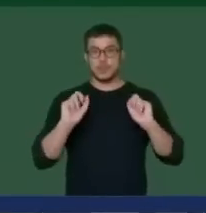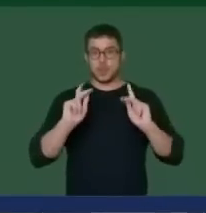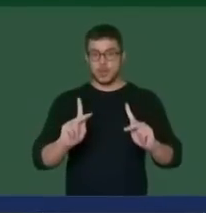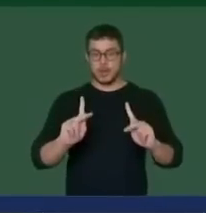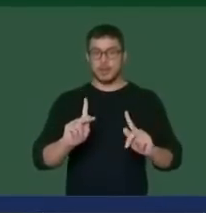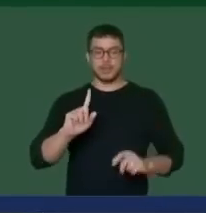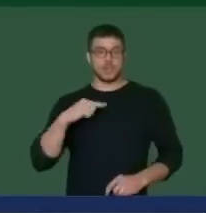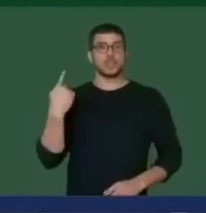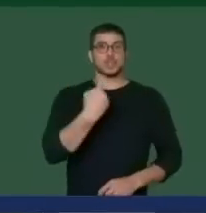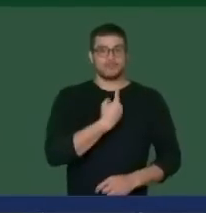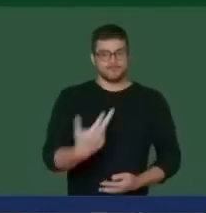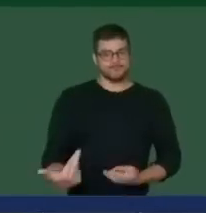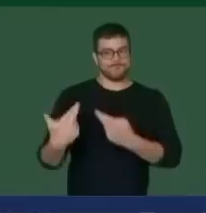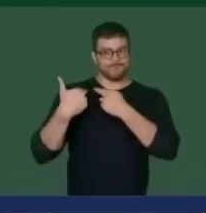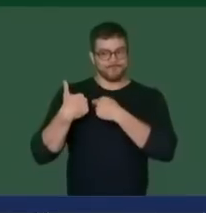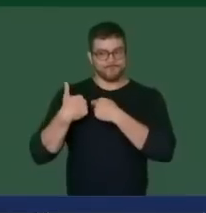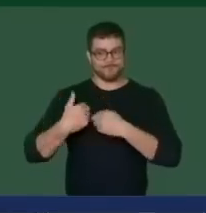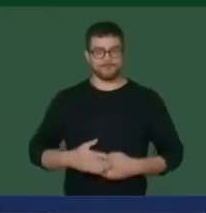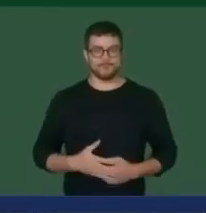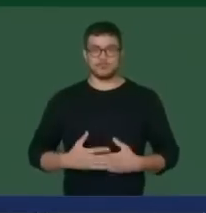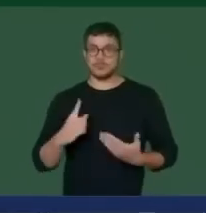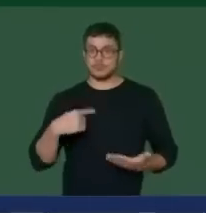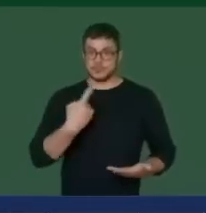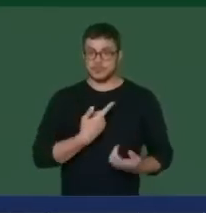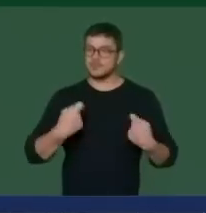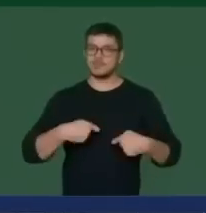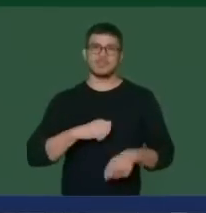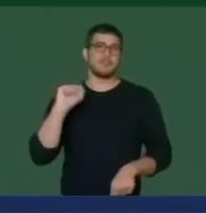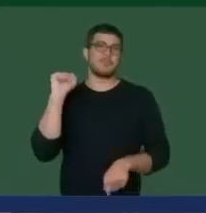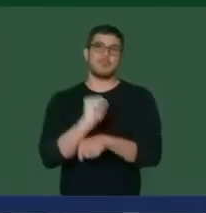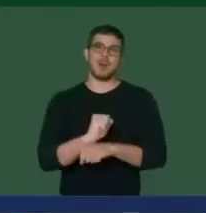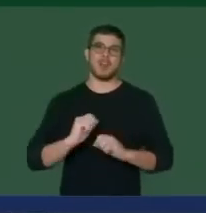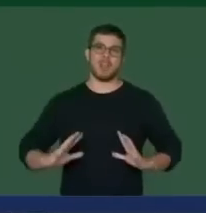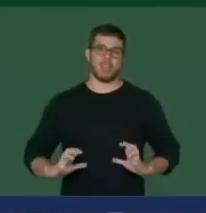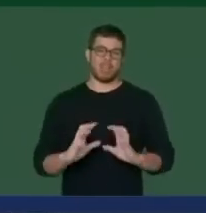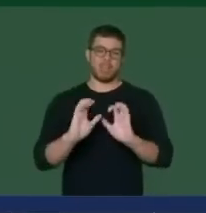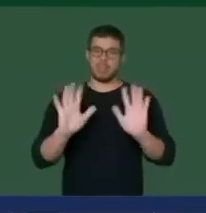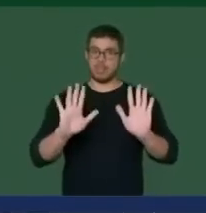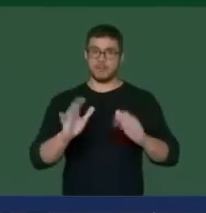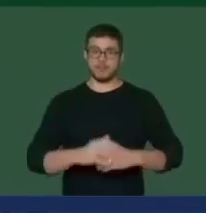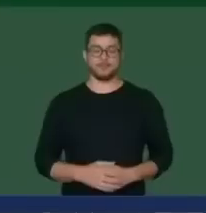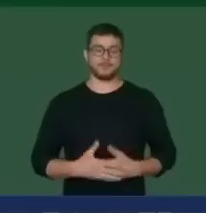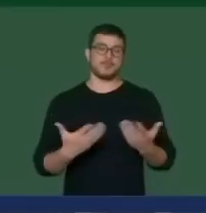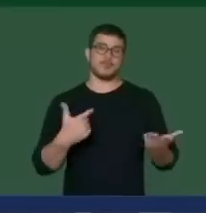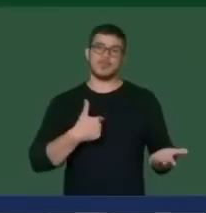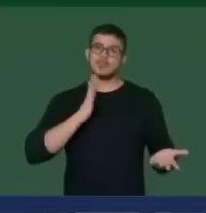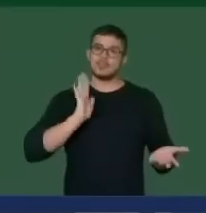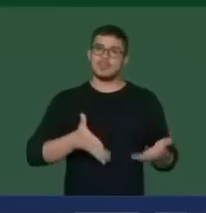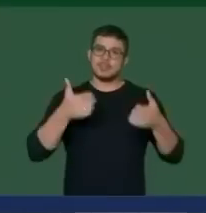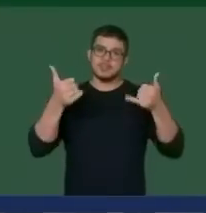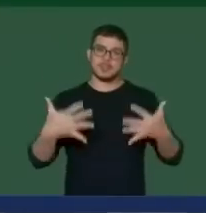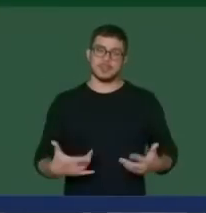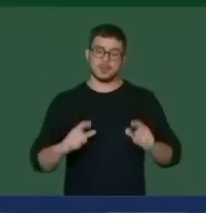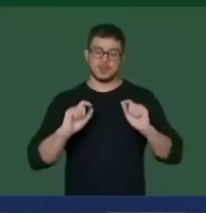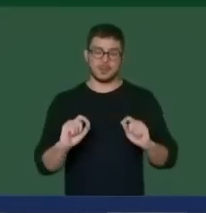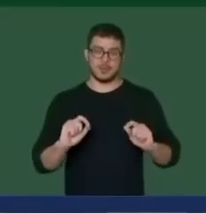nós. É hora de desinflamar. Mais uma vez eu digo, o que nós pregamos durante essa campanha, eu aqui